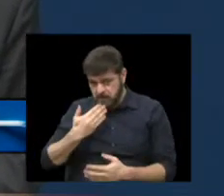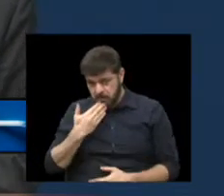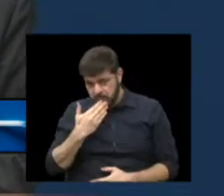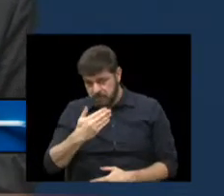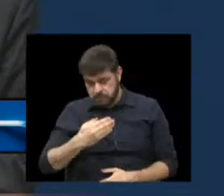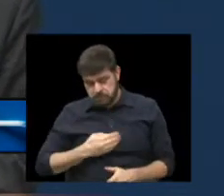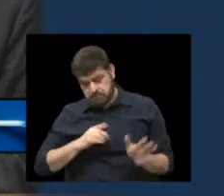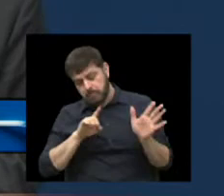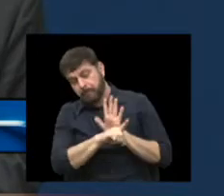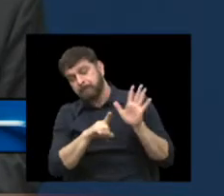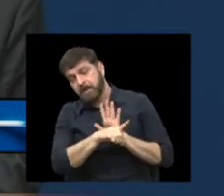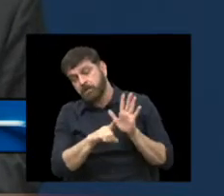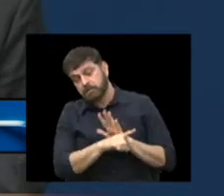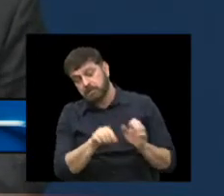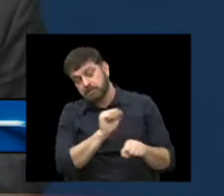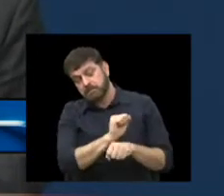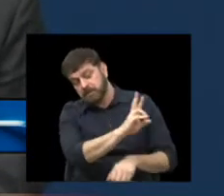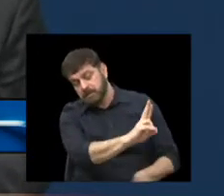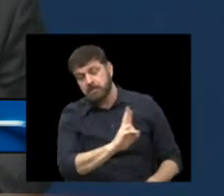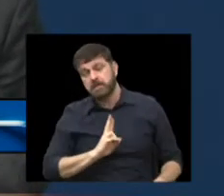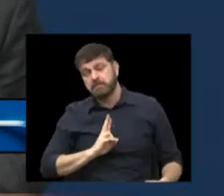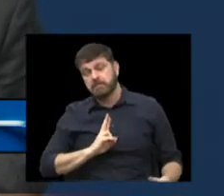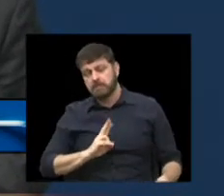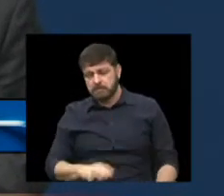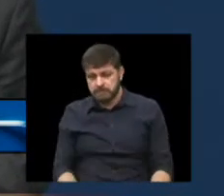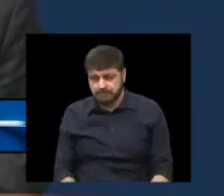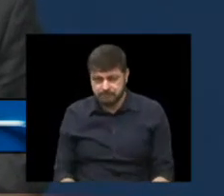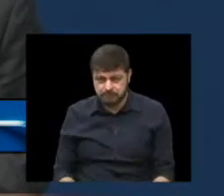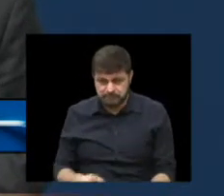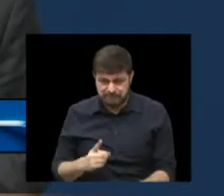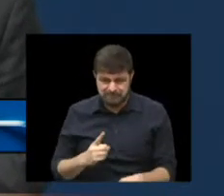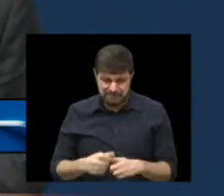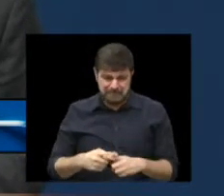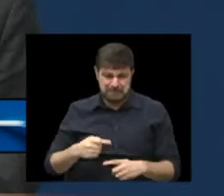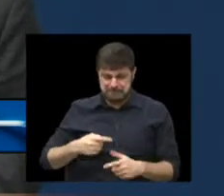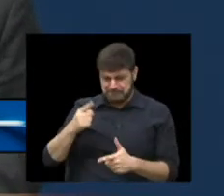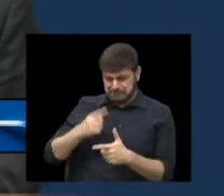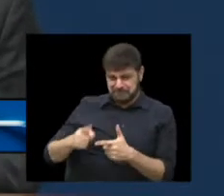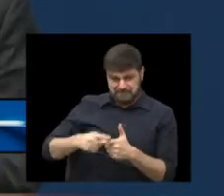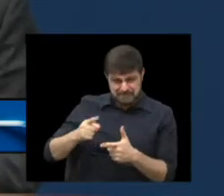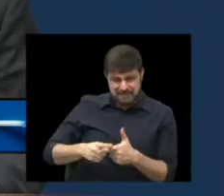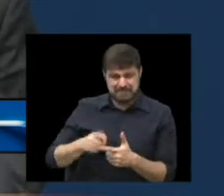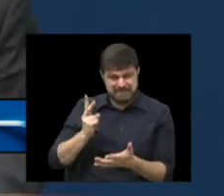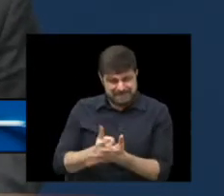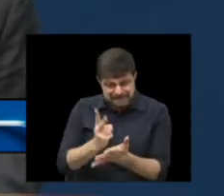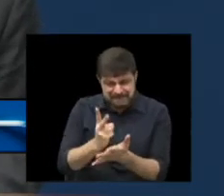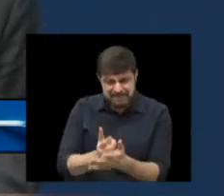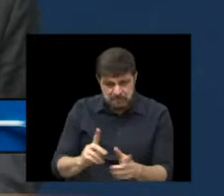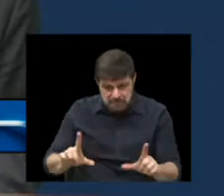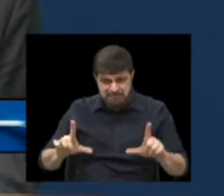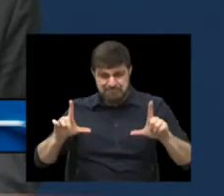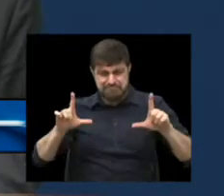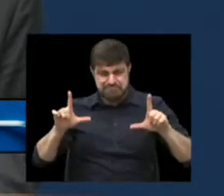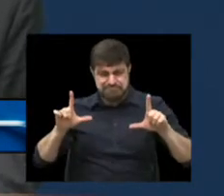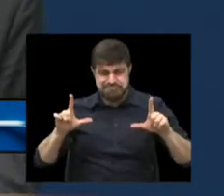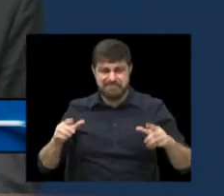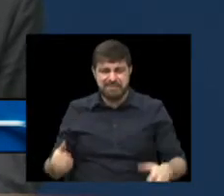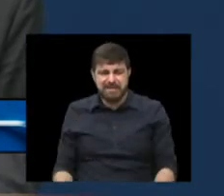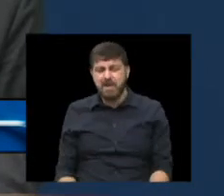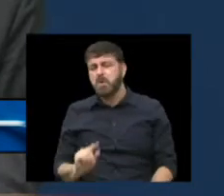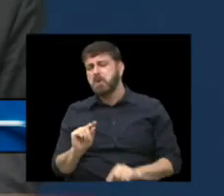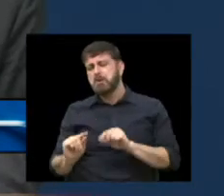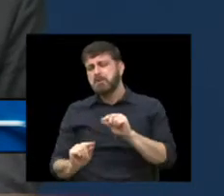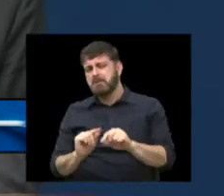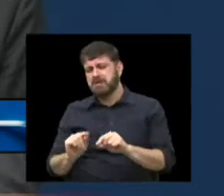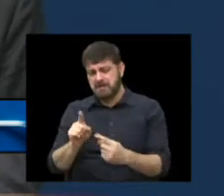informação, também por conta de toda essa situação que toda hora vem à mídia, com o